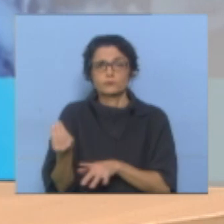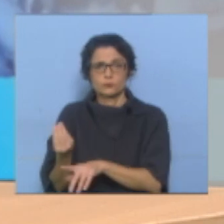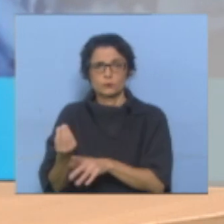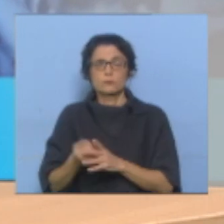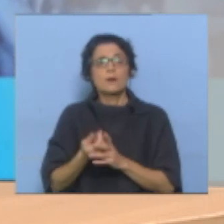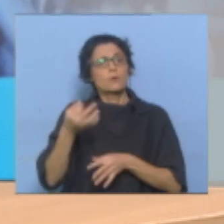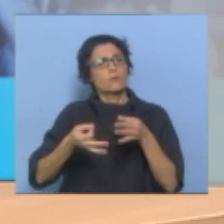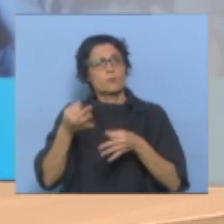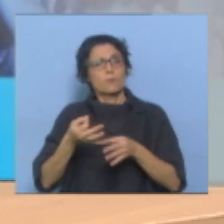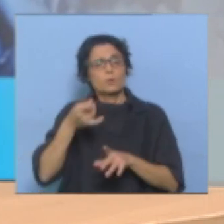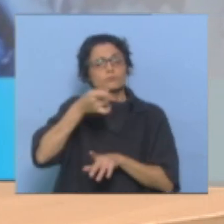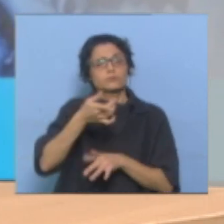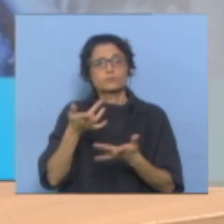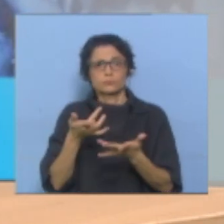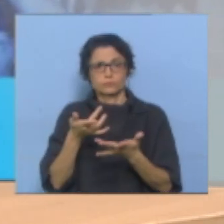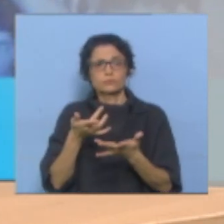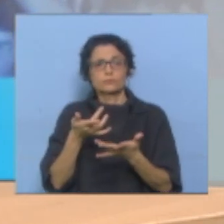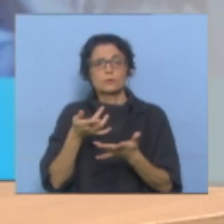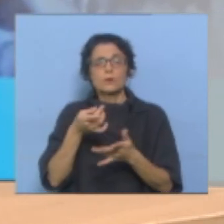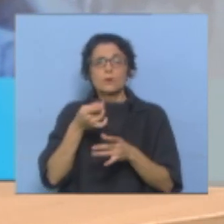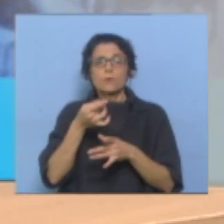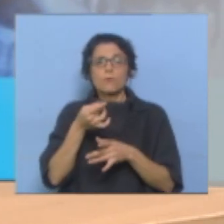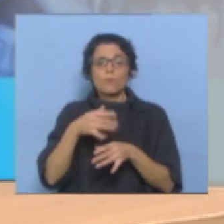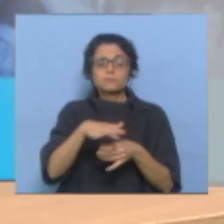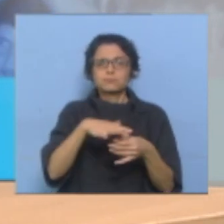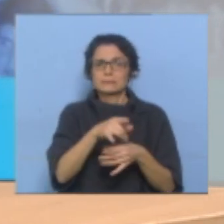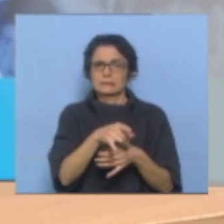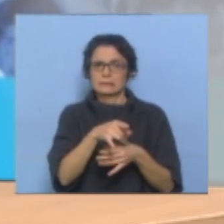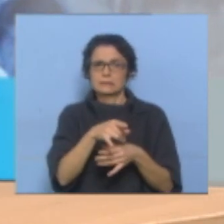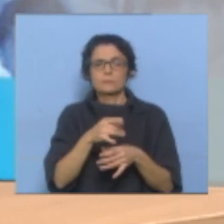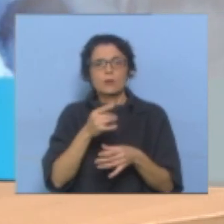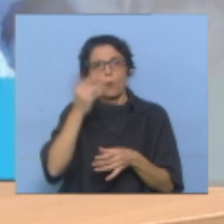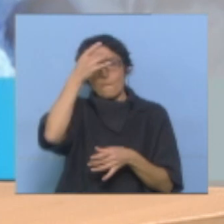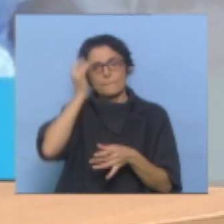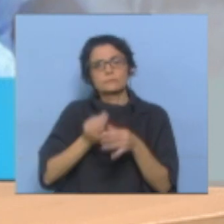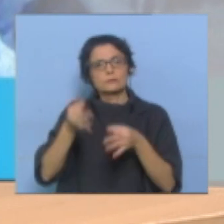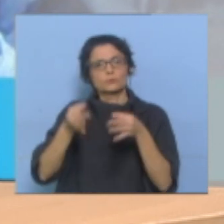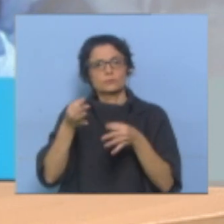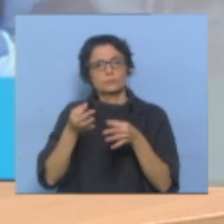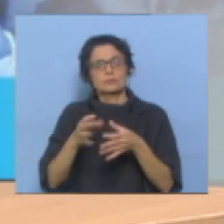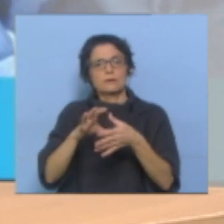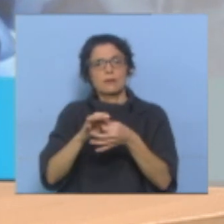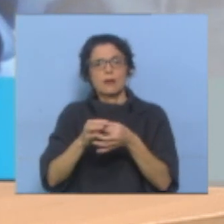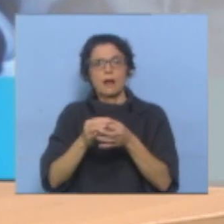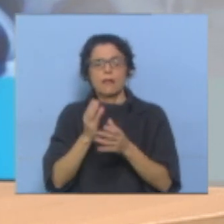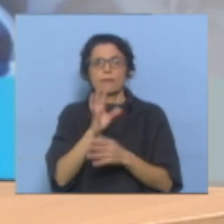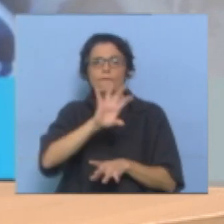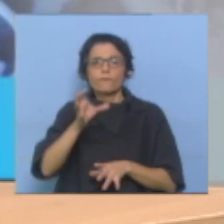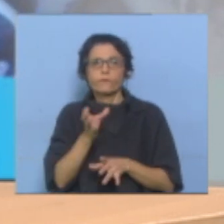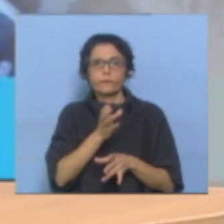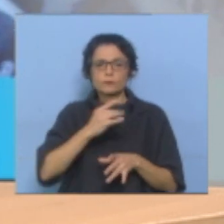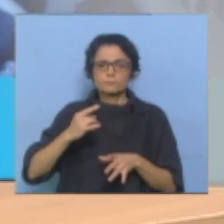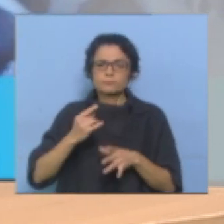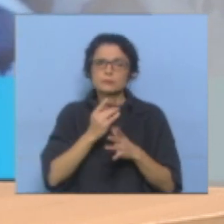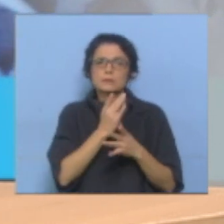o caso em si. Este Tribunal aprecia a forma como o processo foi conduzido. E, no fundo, o que vem dizer